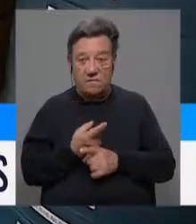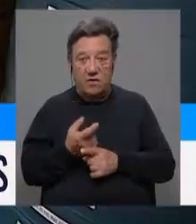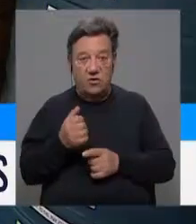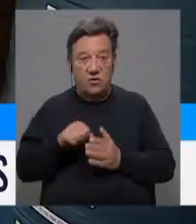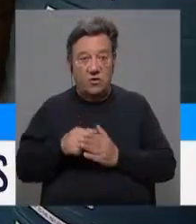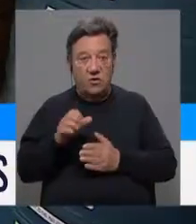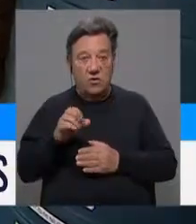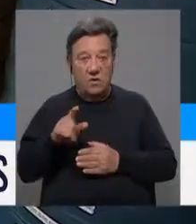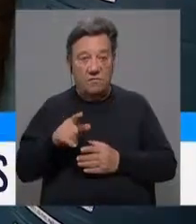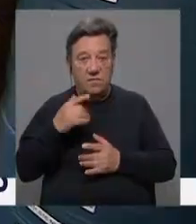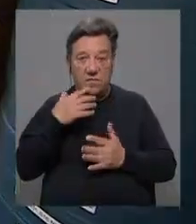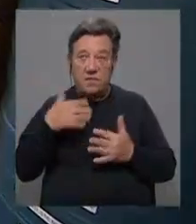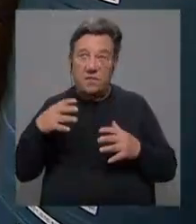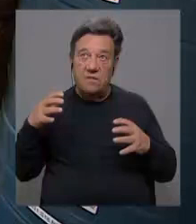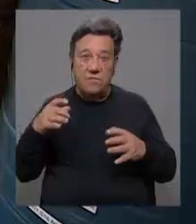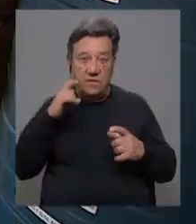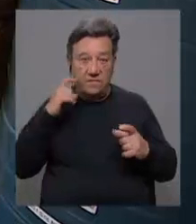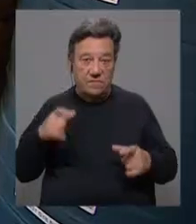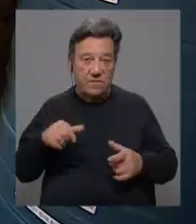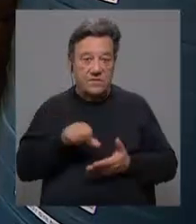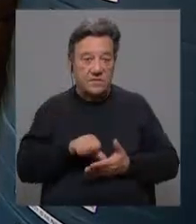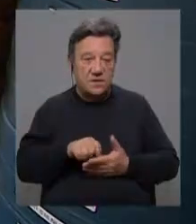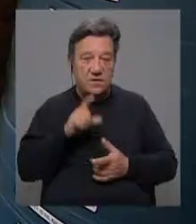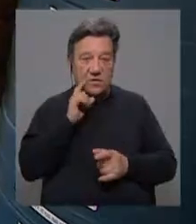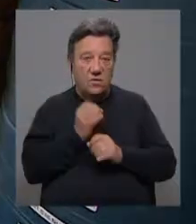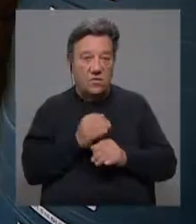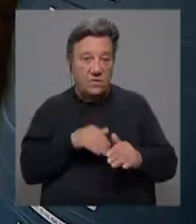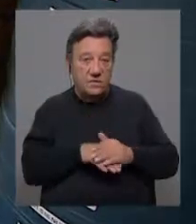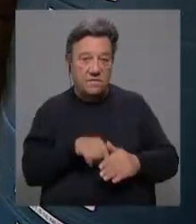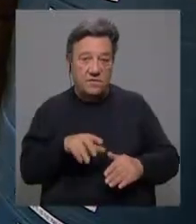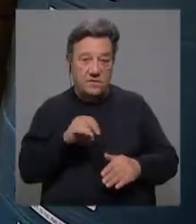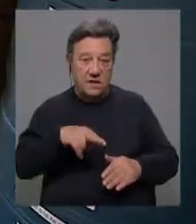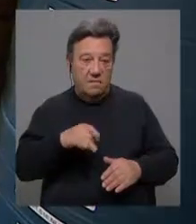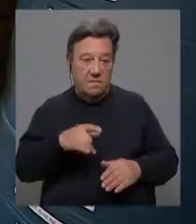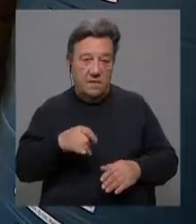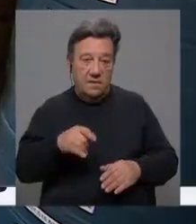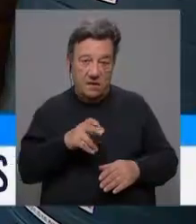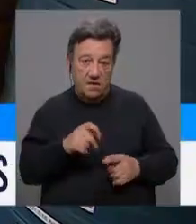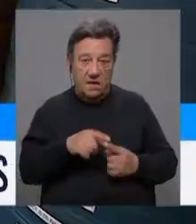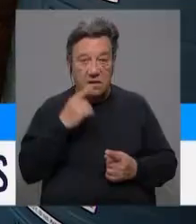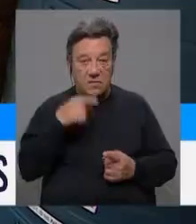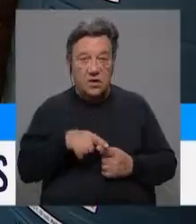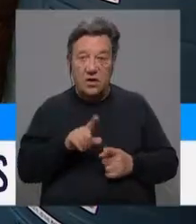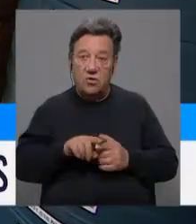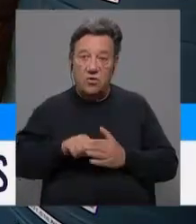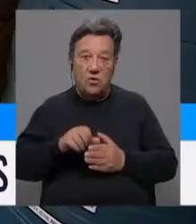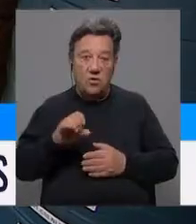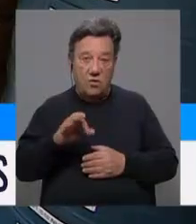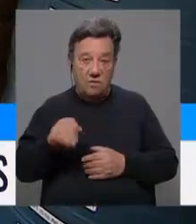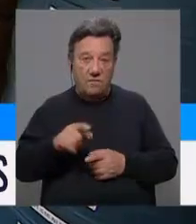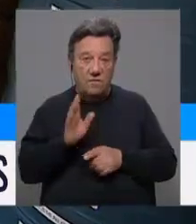cofres climatizados do Centro de Conservação da Cinemateca, especificamente no cofre de